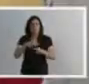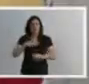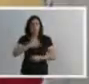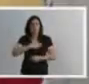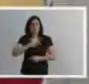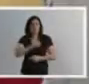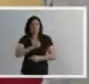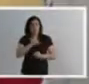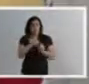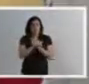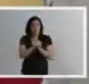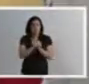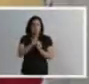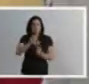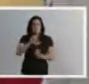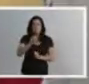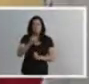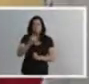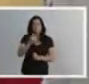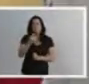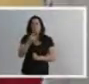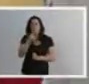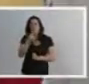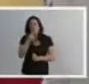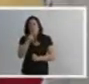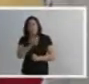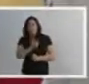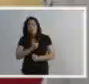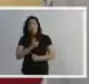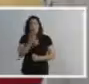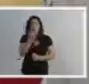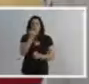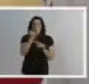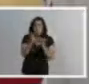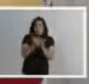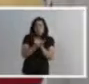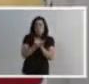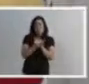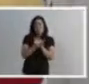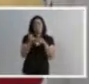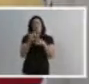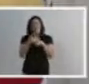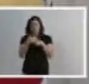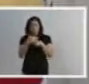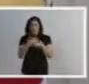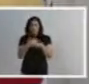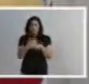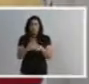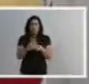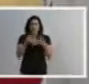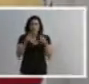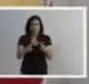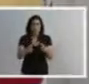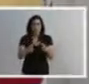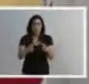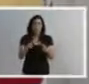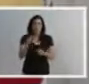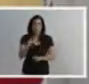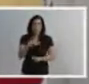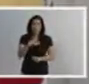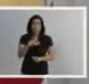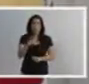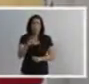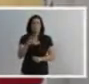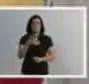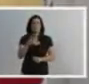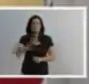se porventura ficou algum resquício de mágoa perdoe por gentileza esse lugar aqui é apenas um lugar de